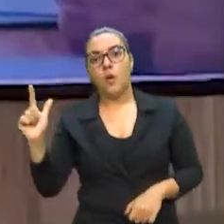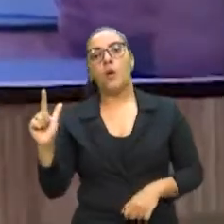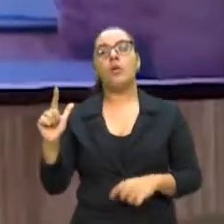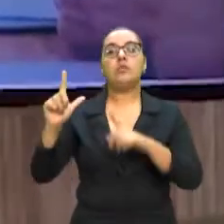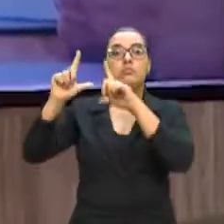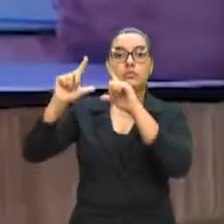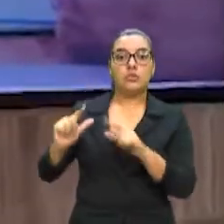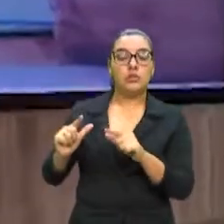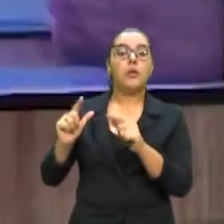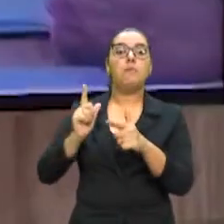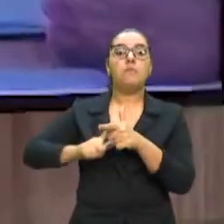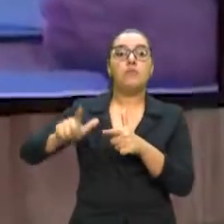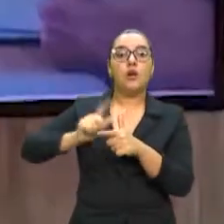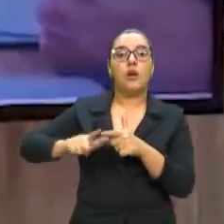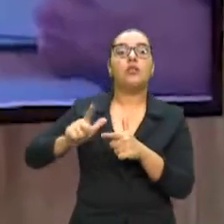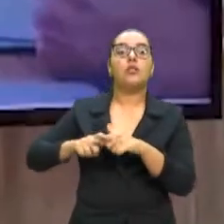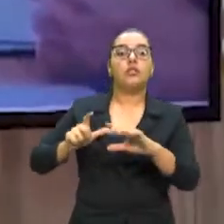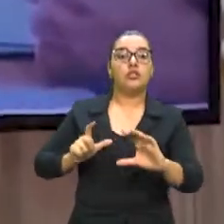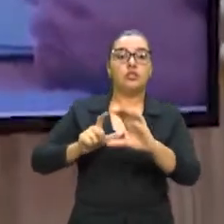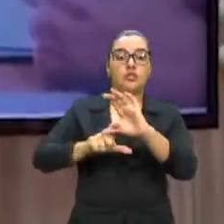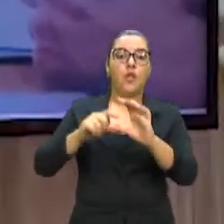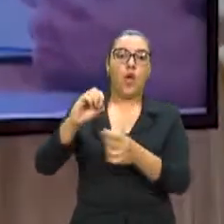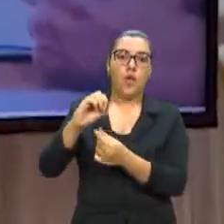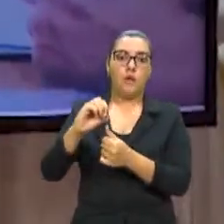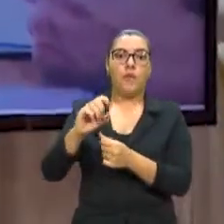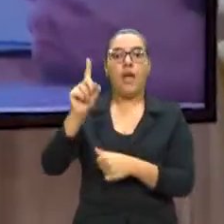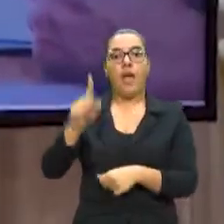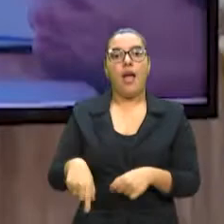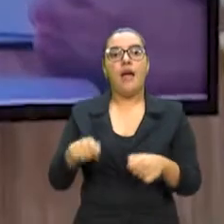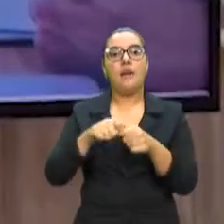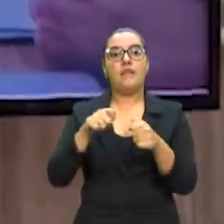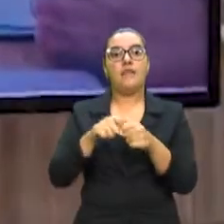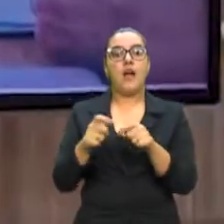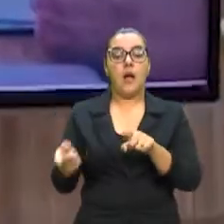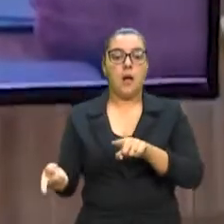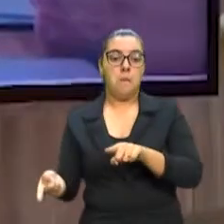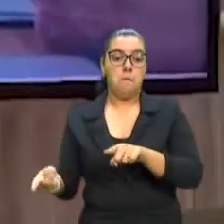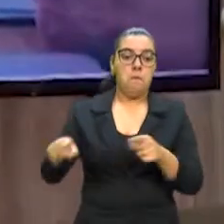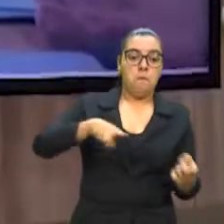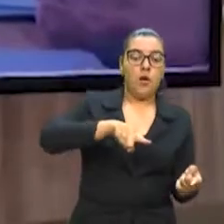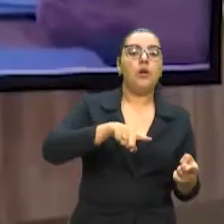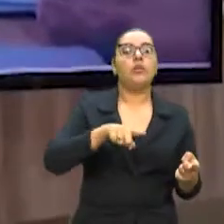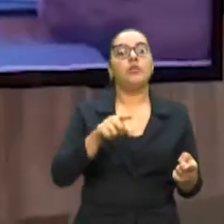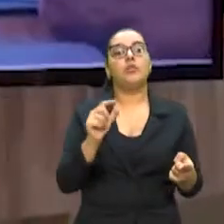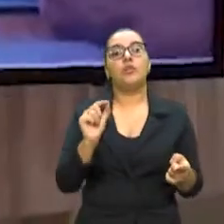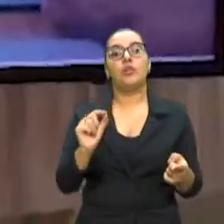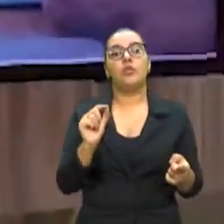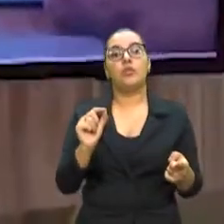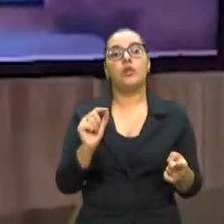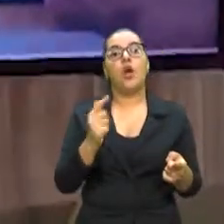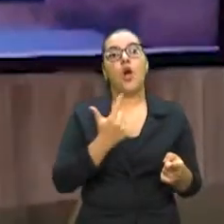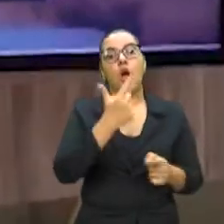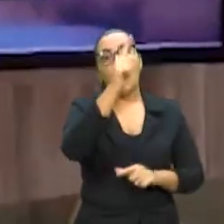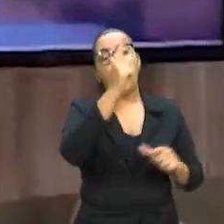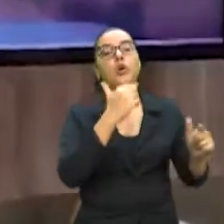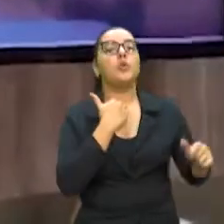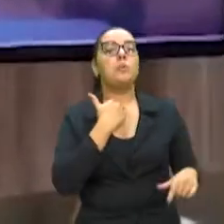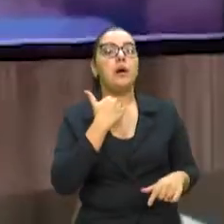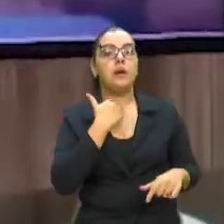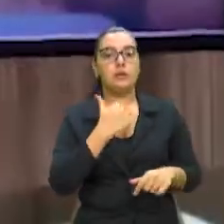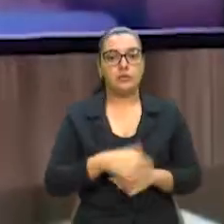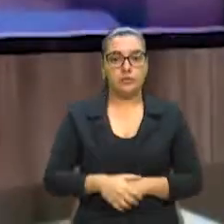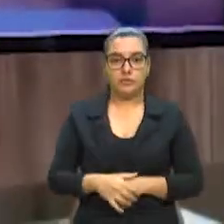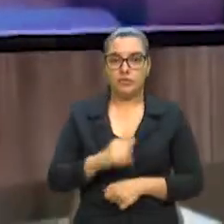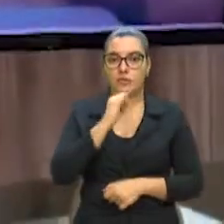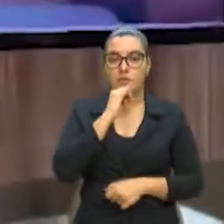o impacto das dívidas no orçamento é fazer a portabilidade do financiamento para outras instituições. Se quando